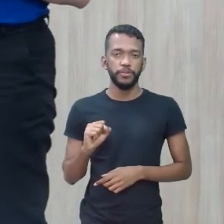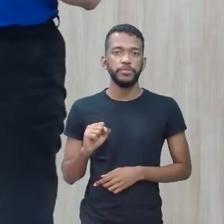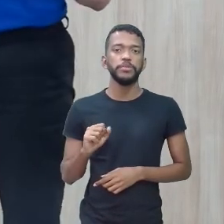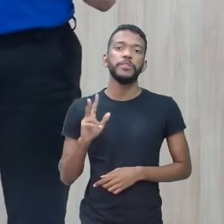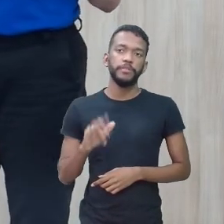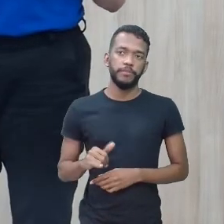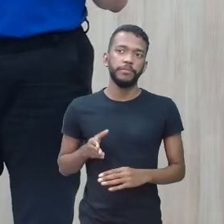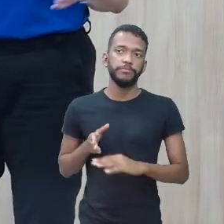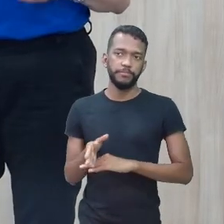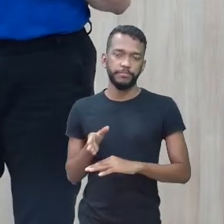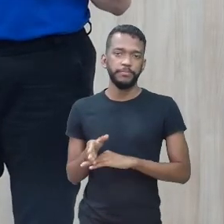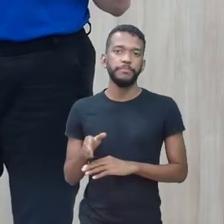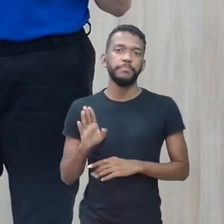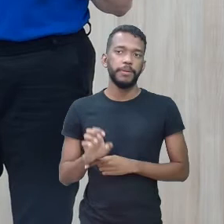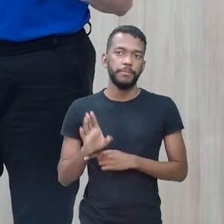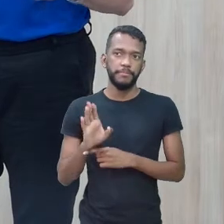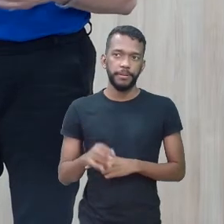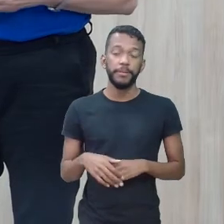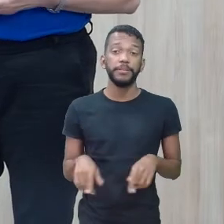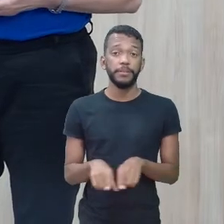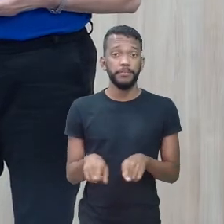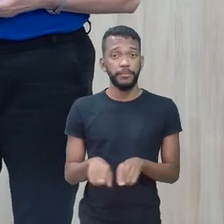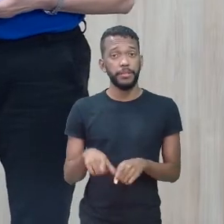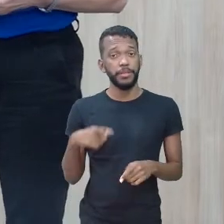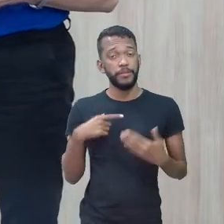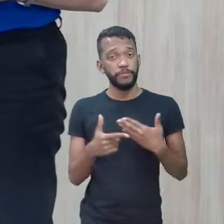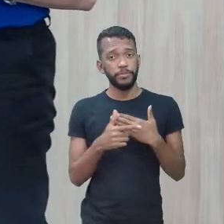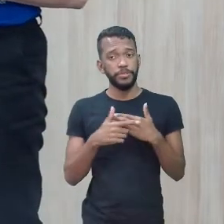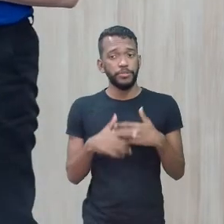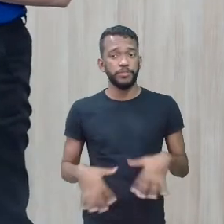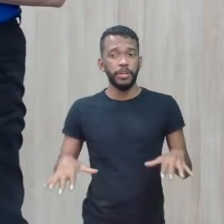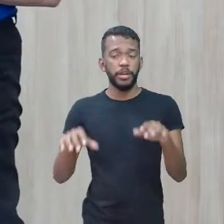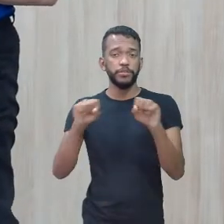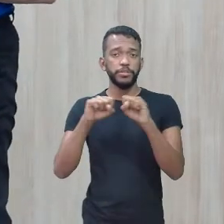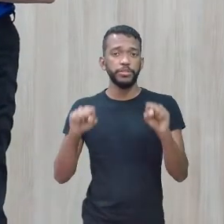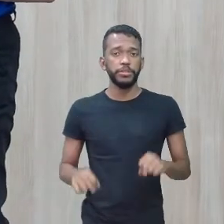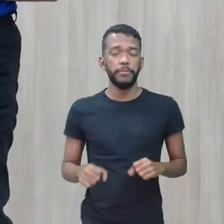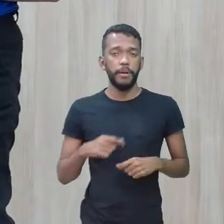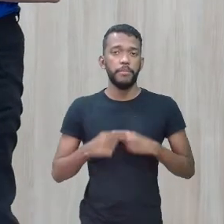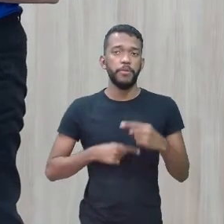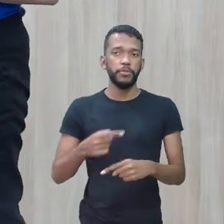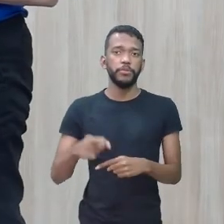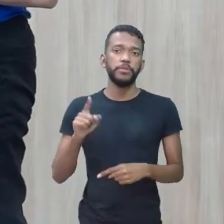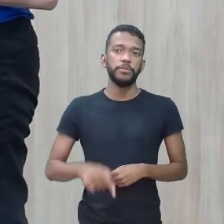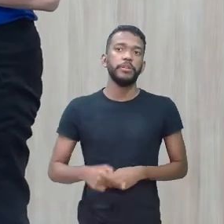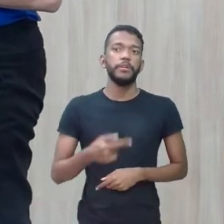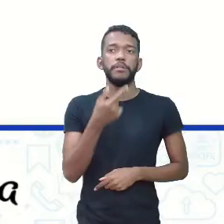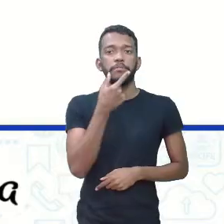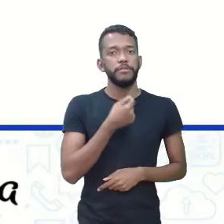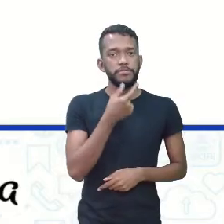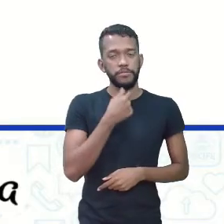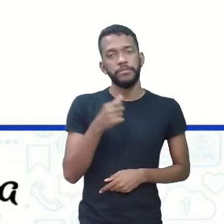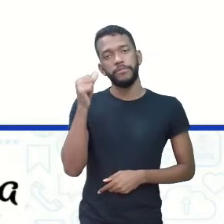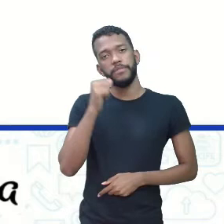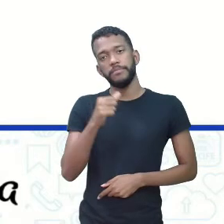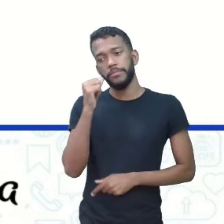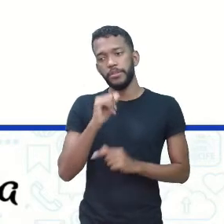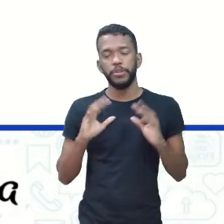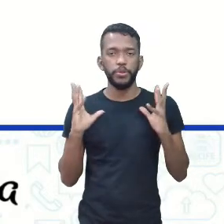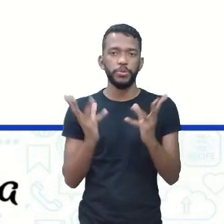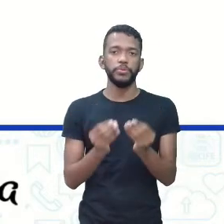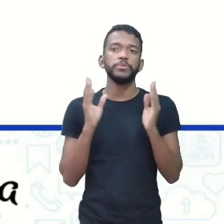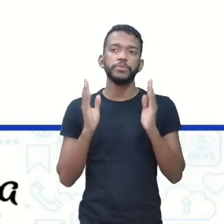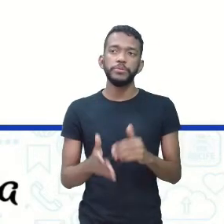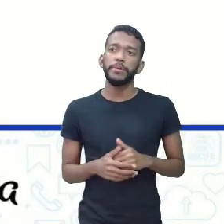E a função geral dos sistemas reprodutores, tanto o masculino quanto o feminino. Eles